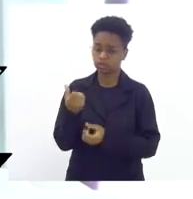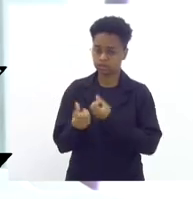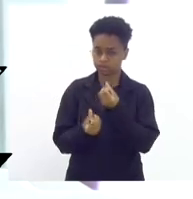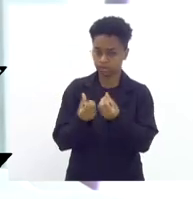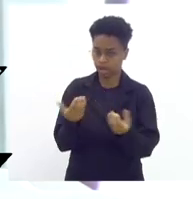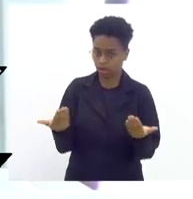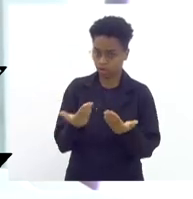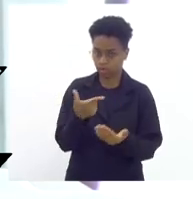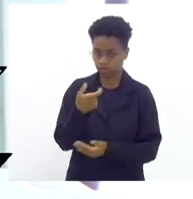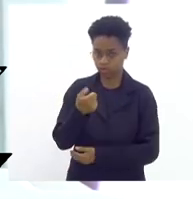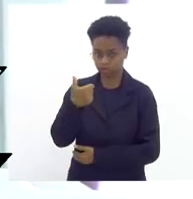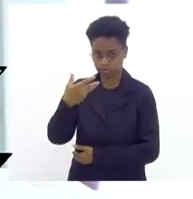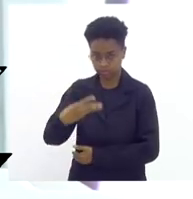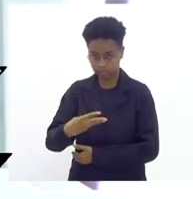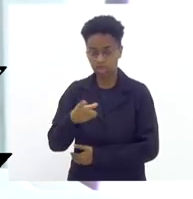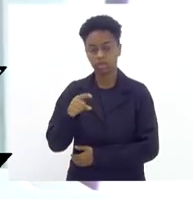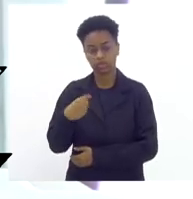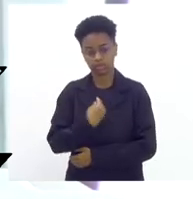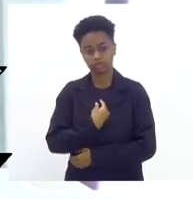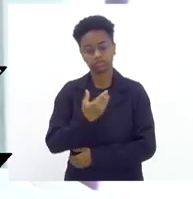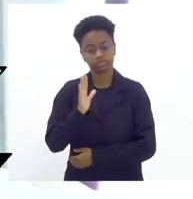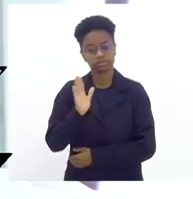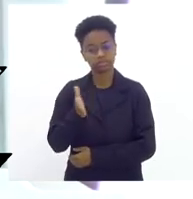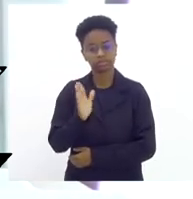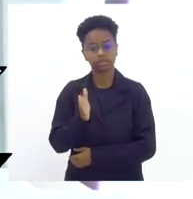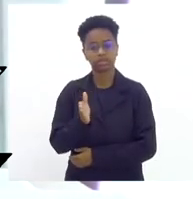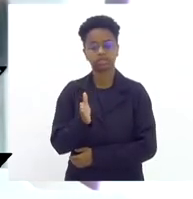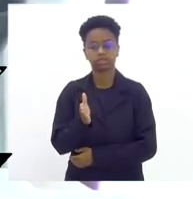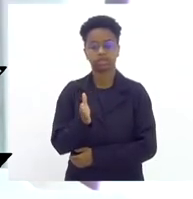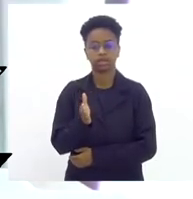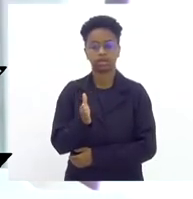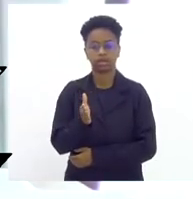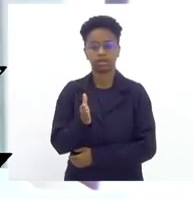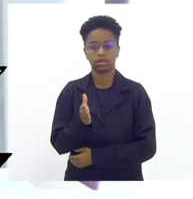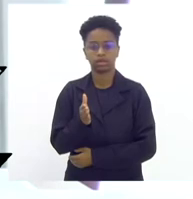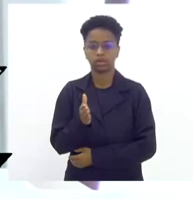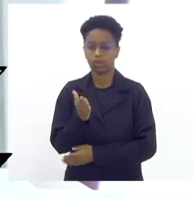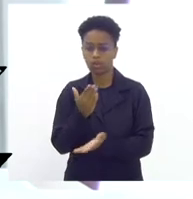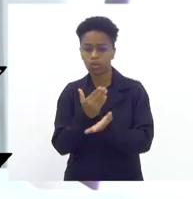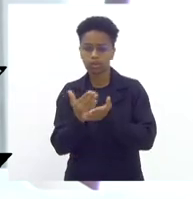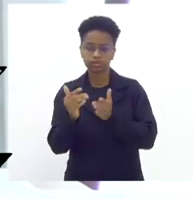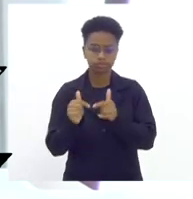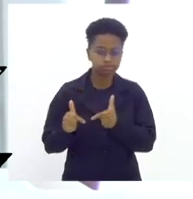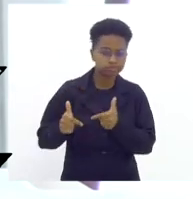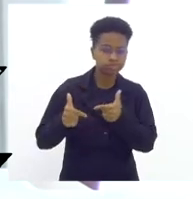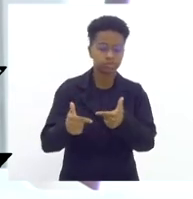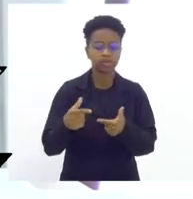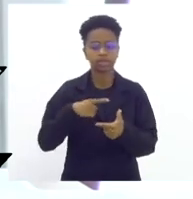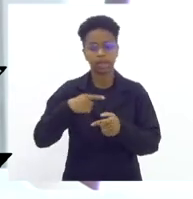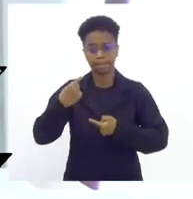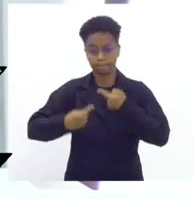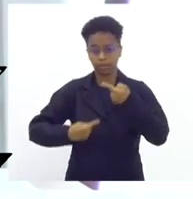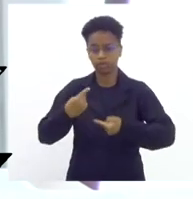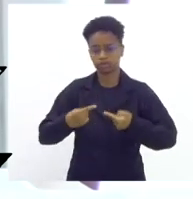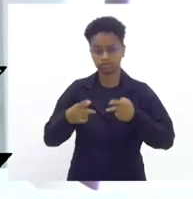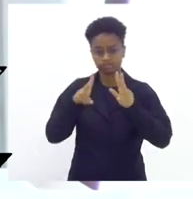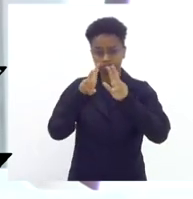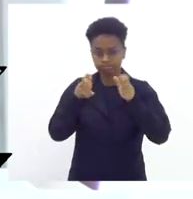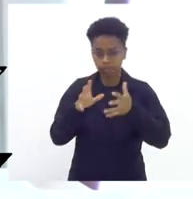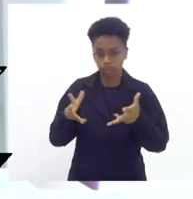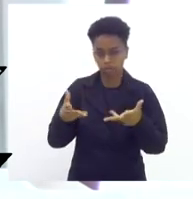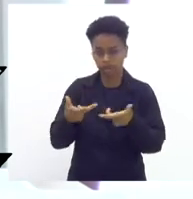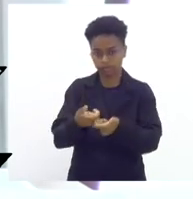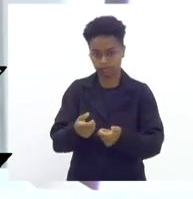semestre desse ano nós já estaremos é com bloco na rua executando políticas de qualificação